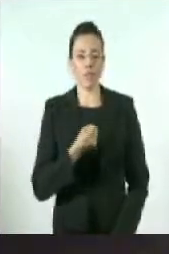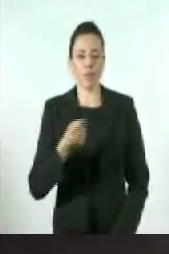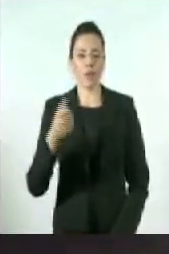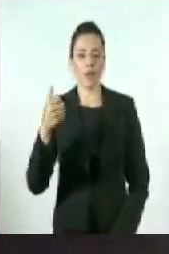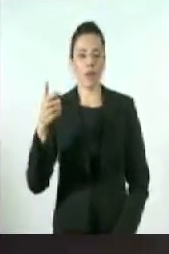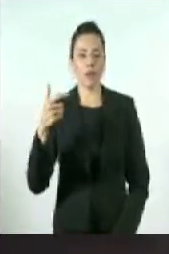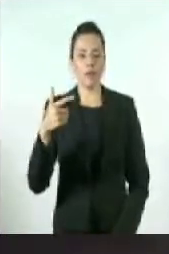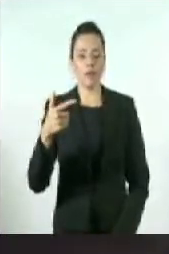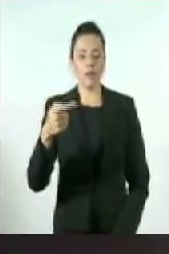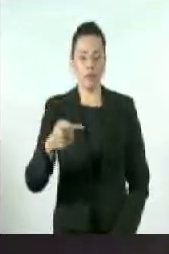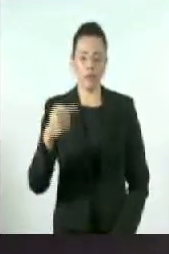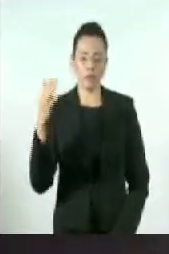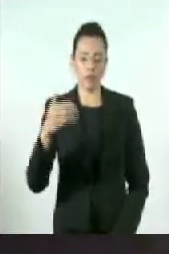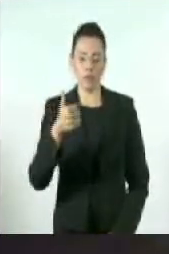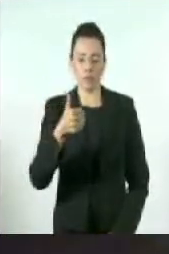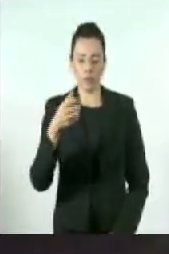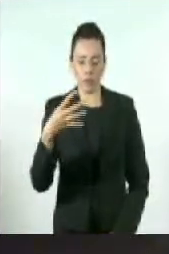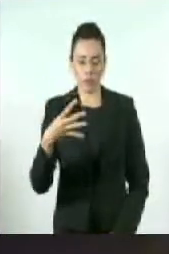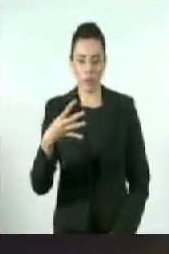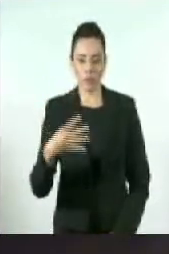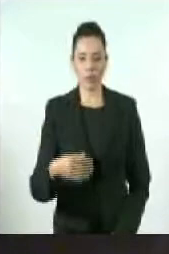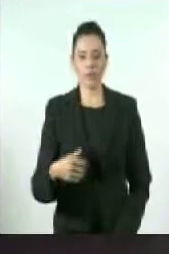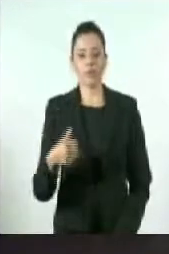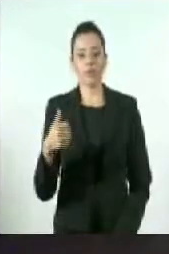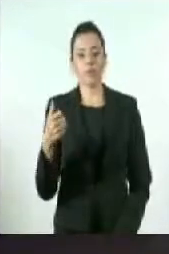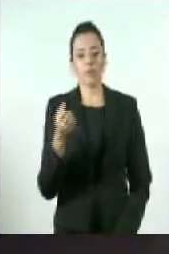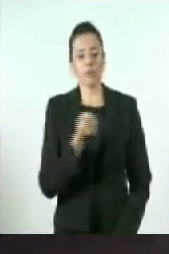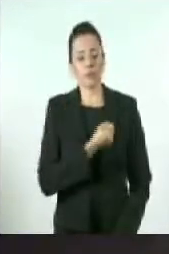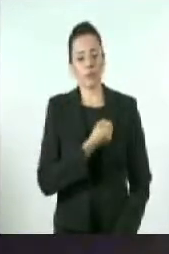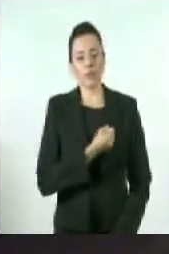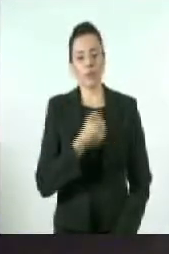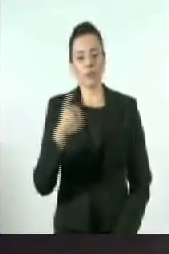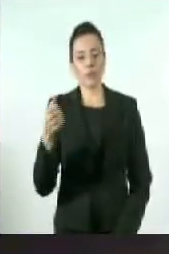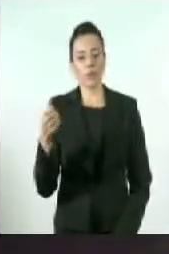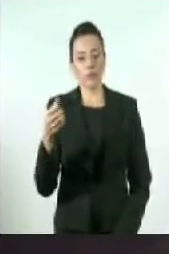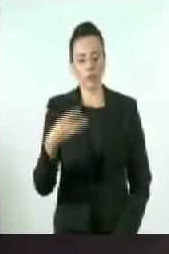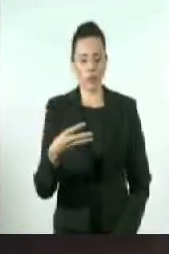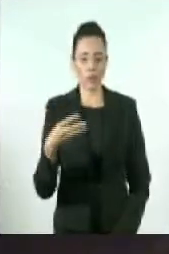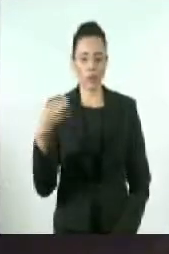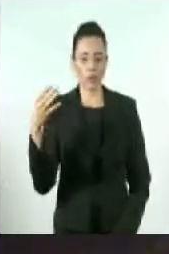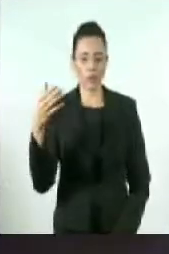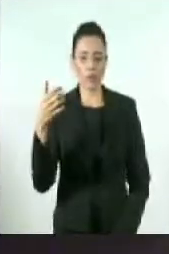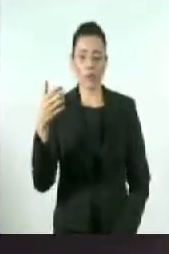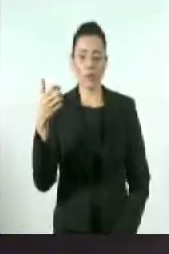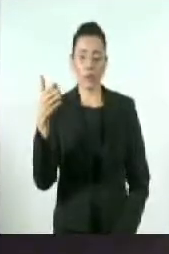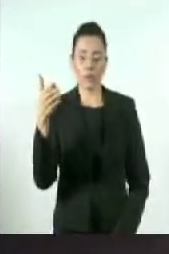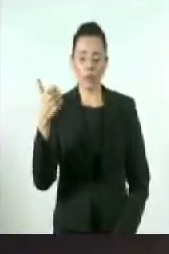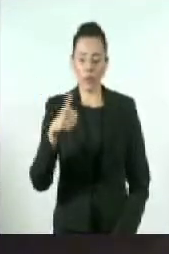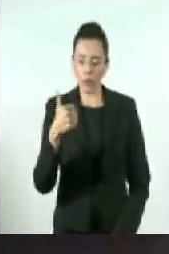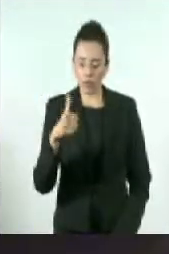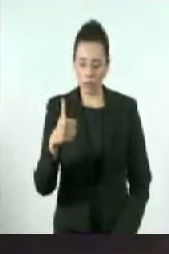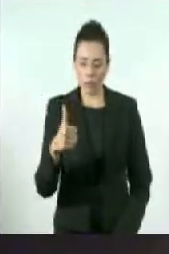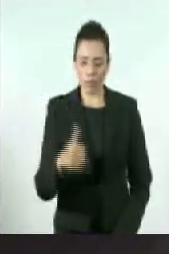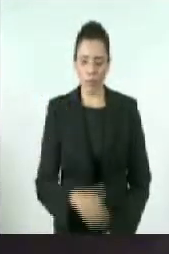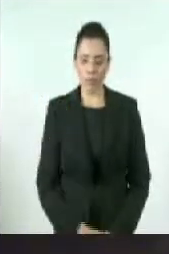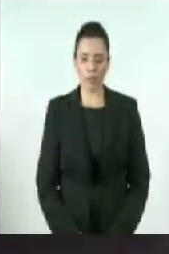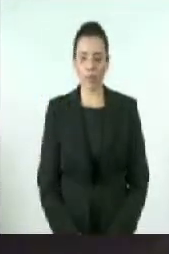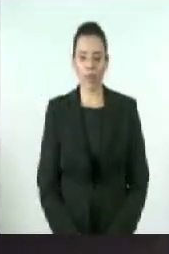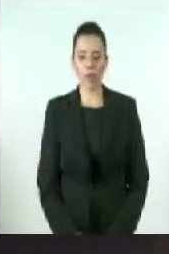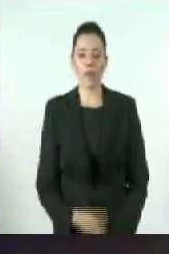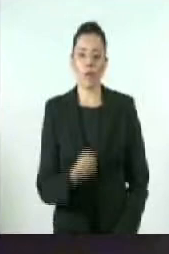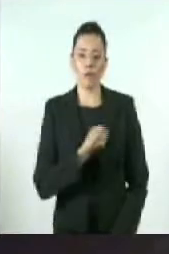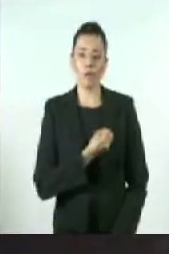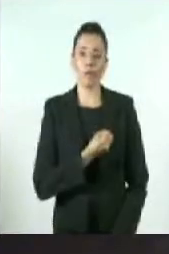Serviços. Contrato 13/2011, firmado com a empresa FDL Serviços. Contrato 05/2014